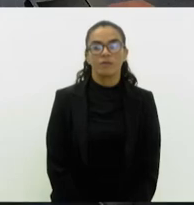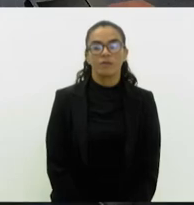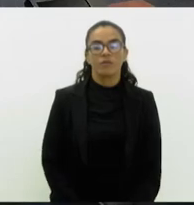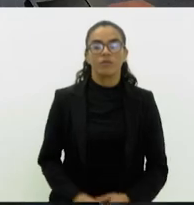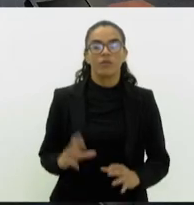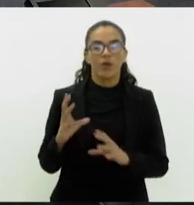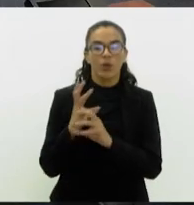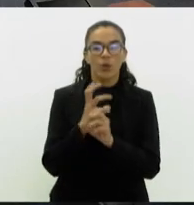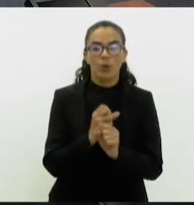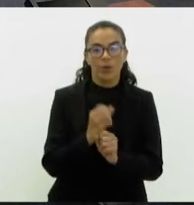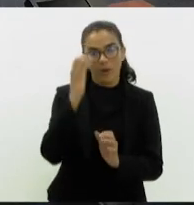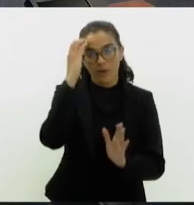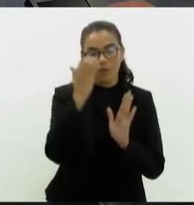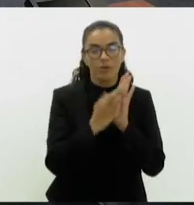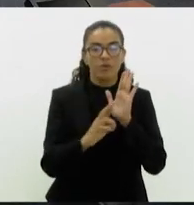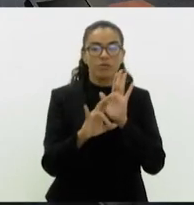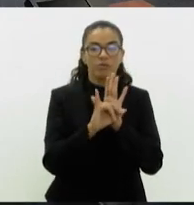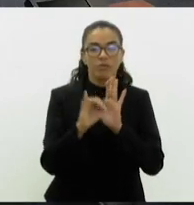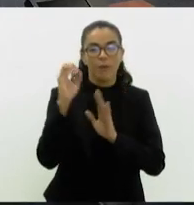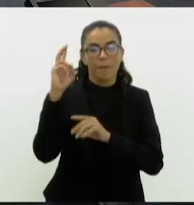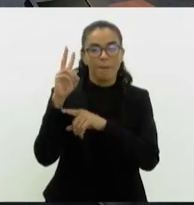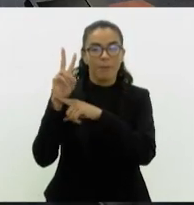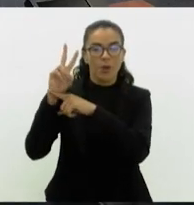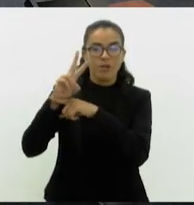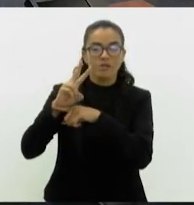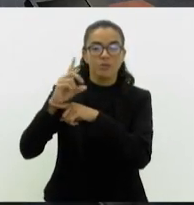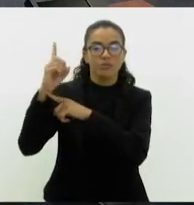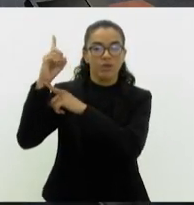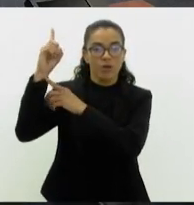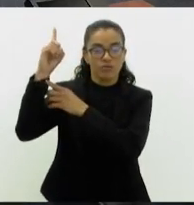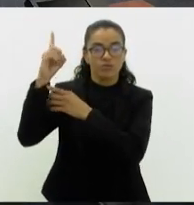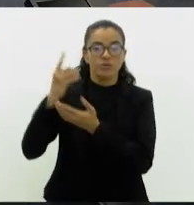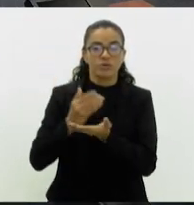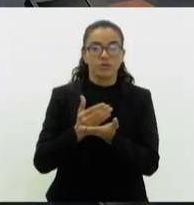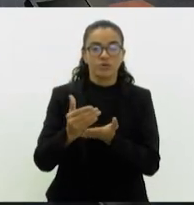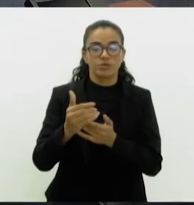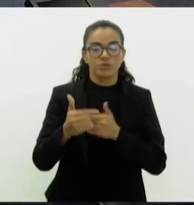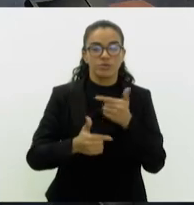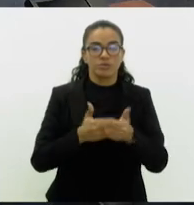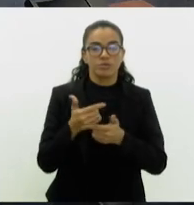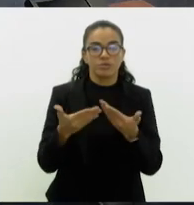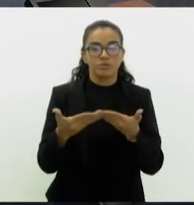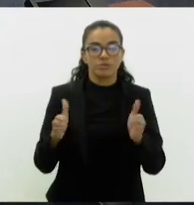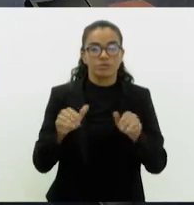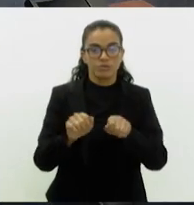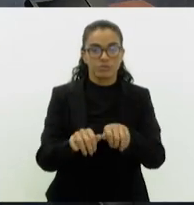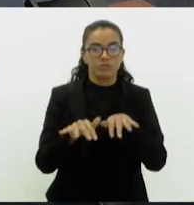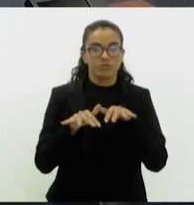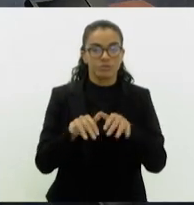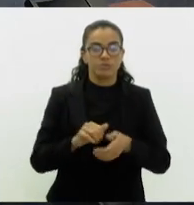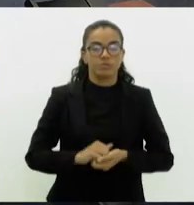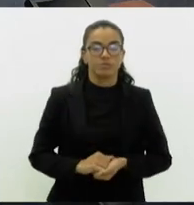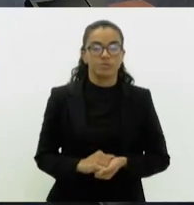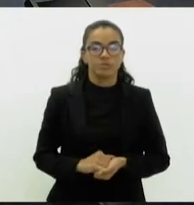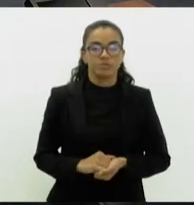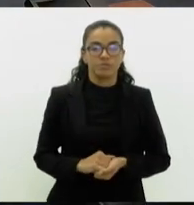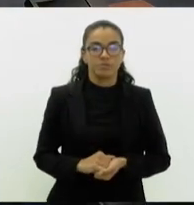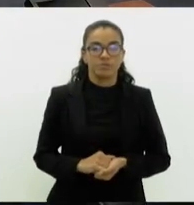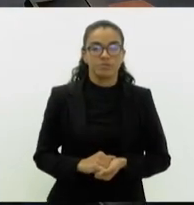havendo número legal e sob a proteção de Deus iniciamos os nossos trabalhos está aberta a